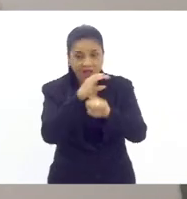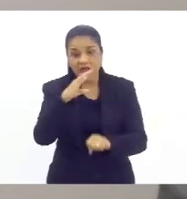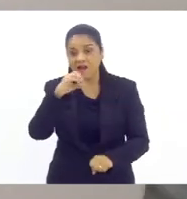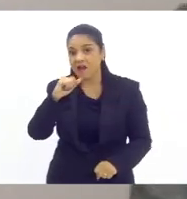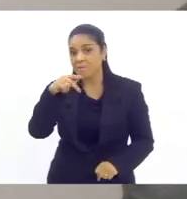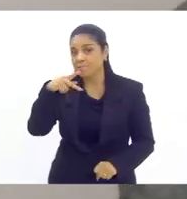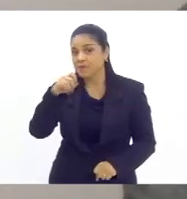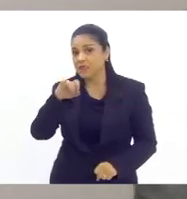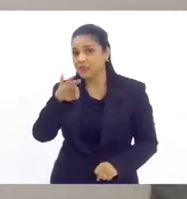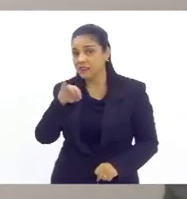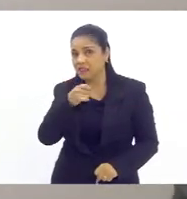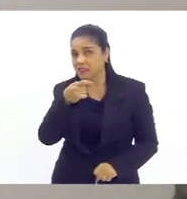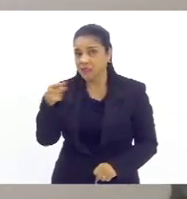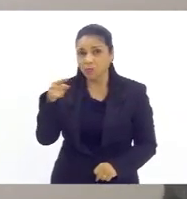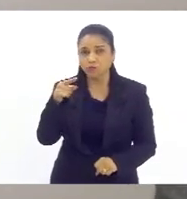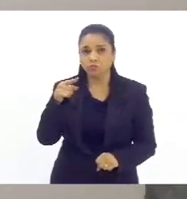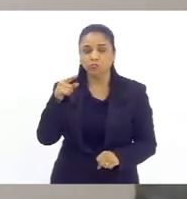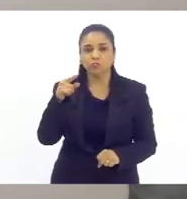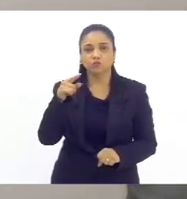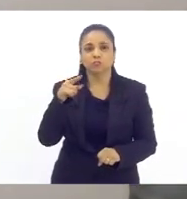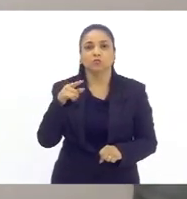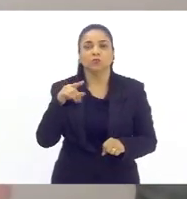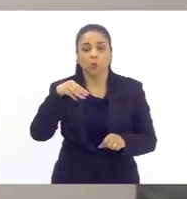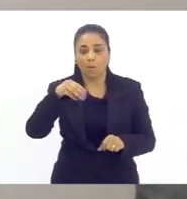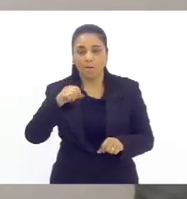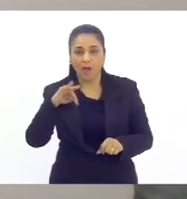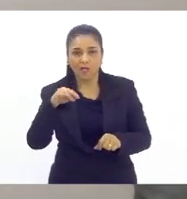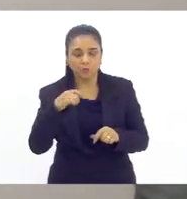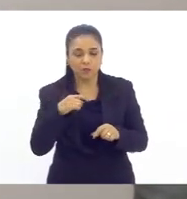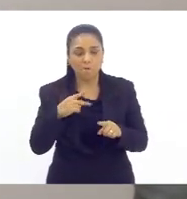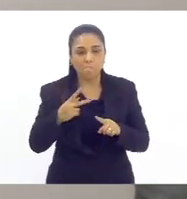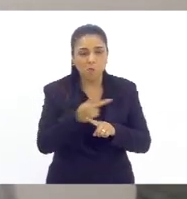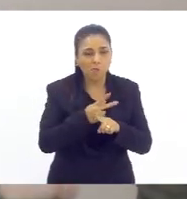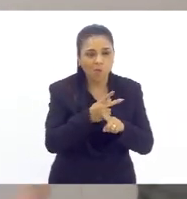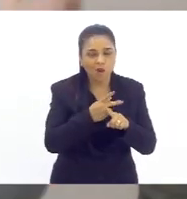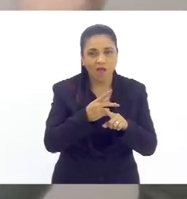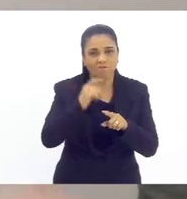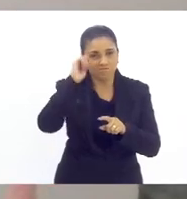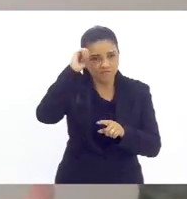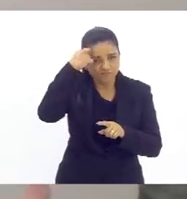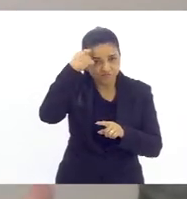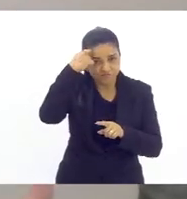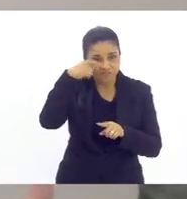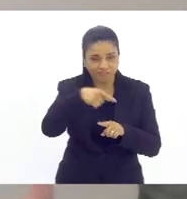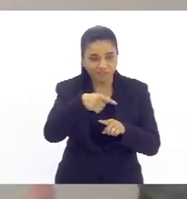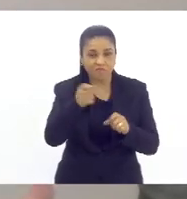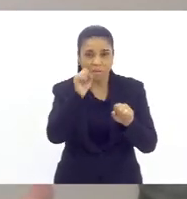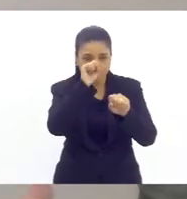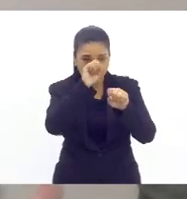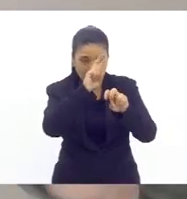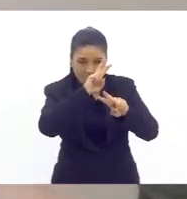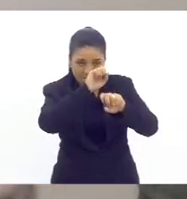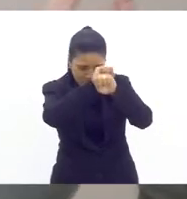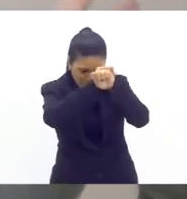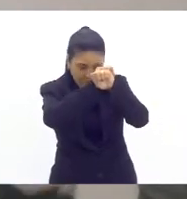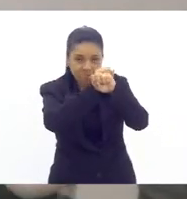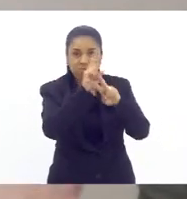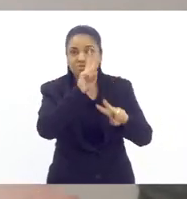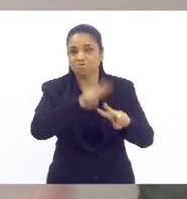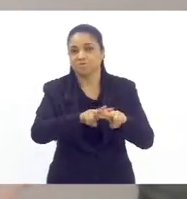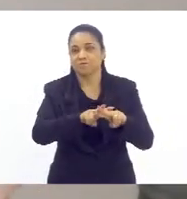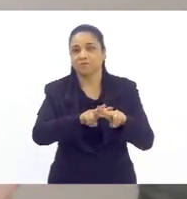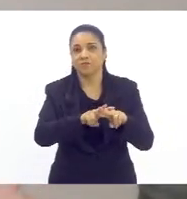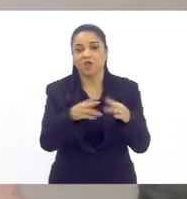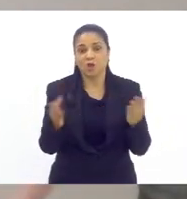negros para caçar fugitivos escravos negros hoje em dia coloca policiais negros e pardos para matar